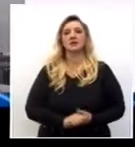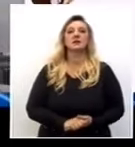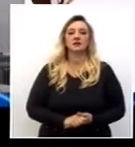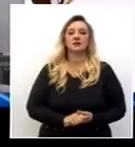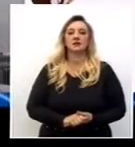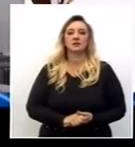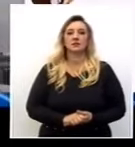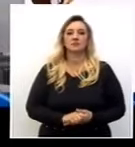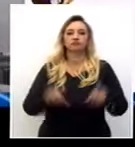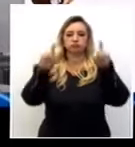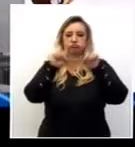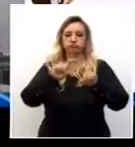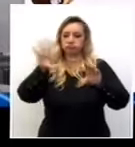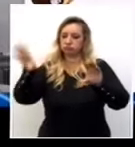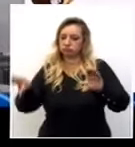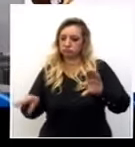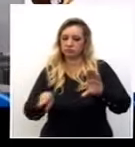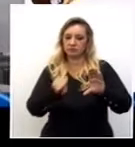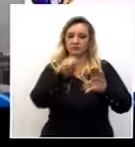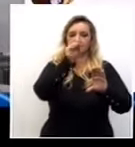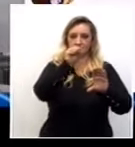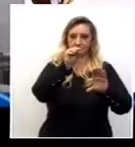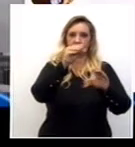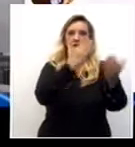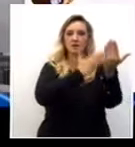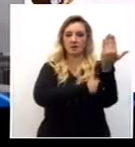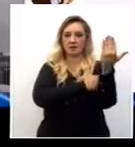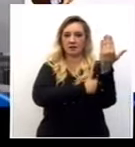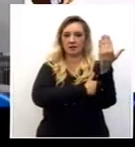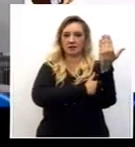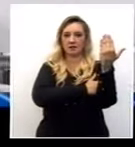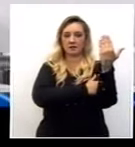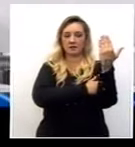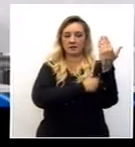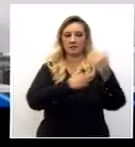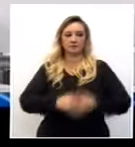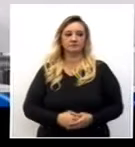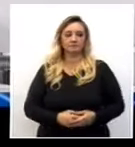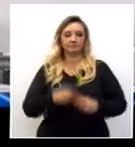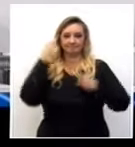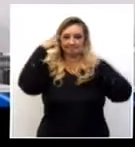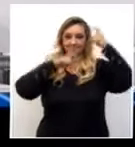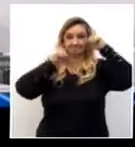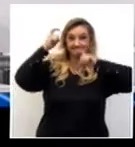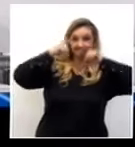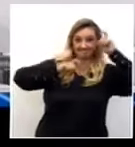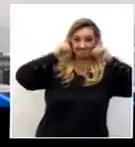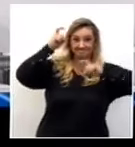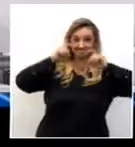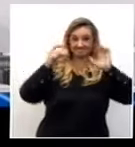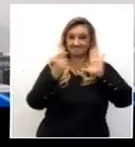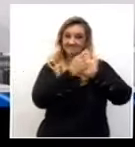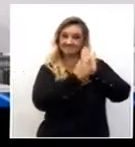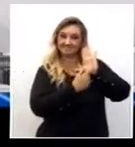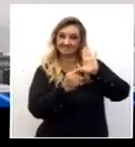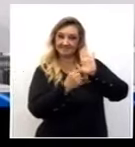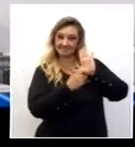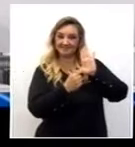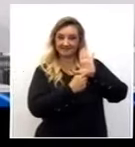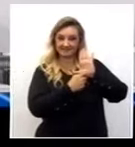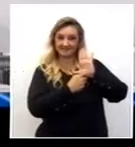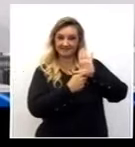um arquivo. Aí eu vou carregar aqui o meu emoji do Bitmoji e aí ele vai aparecer na minha